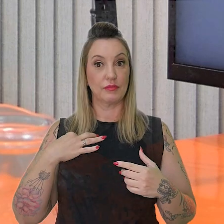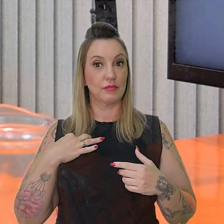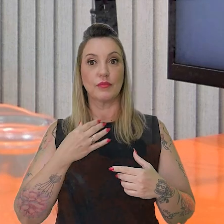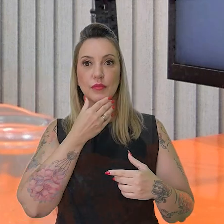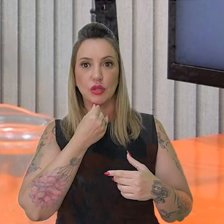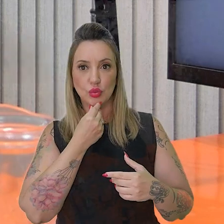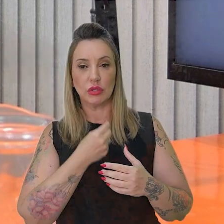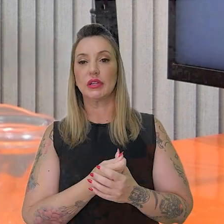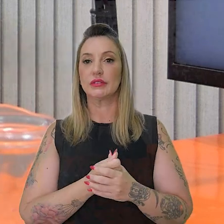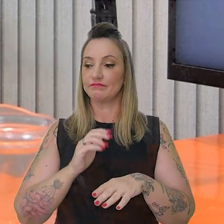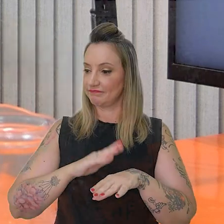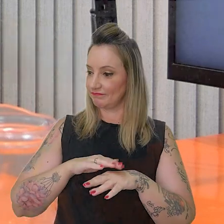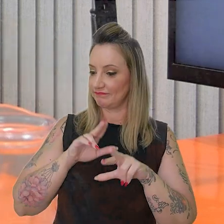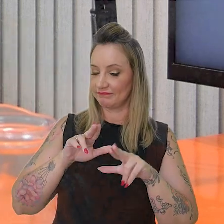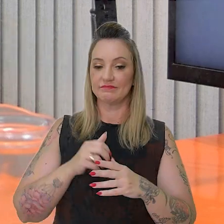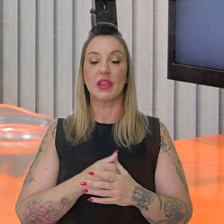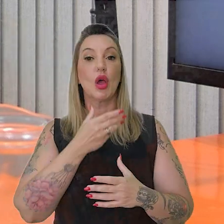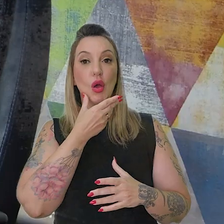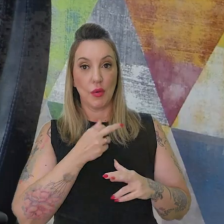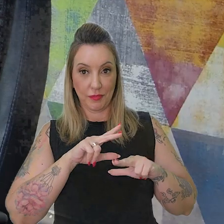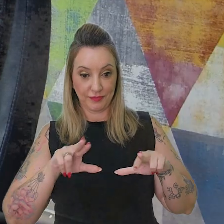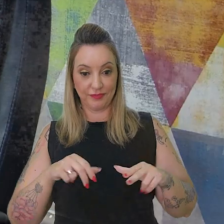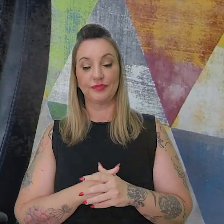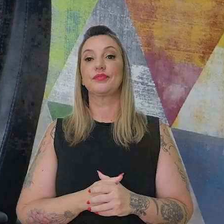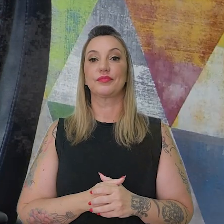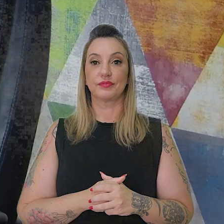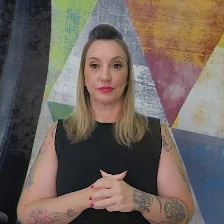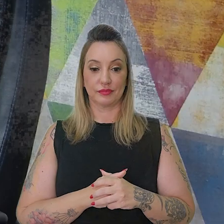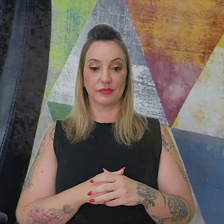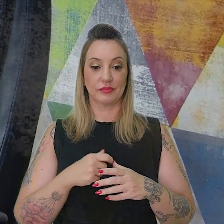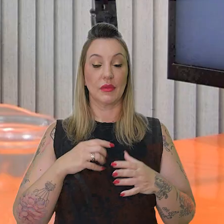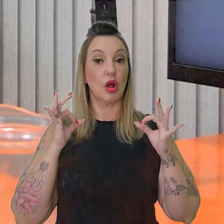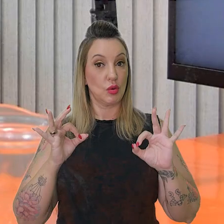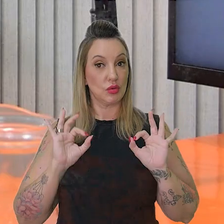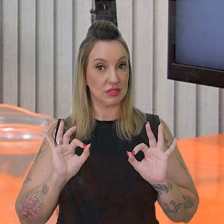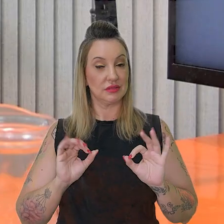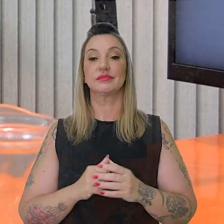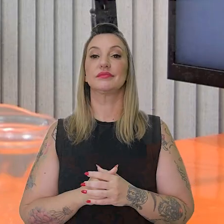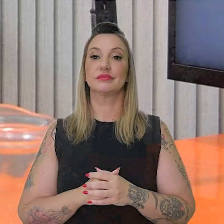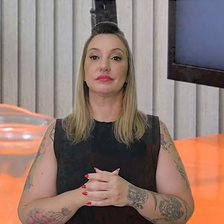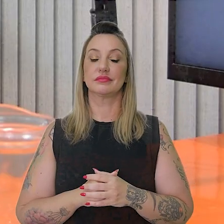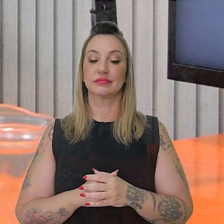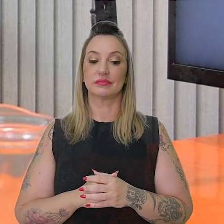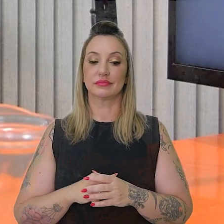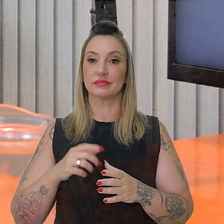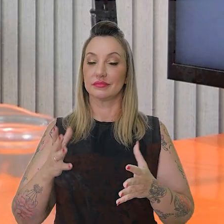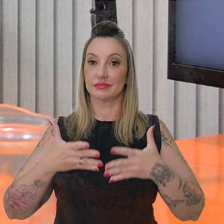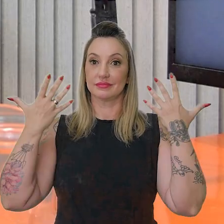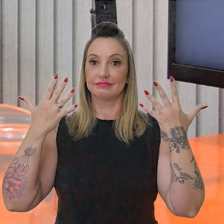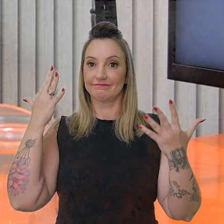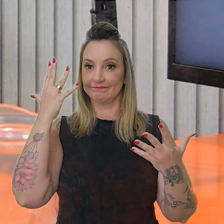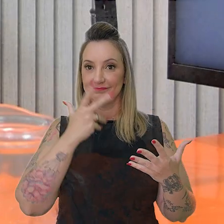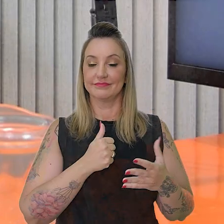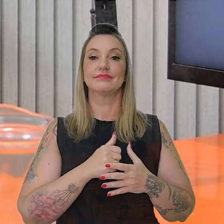masculino faço muito Olha então os homens estão mod estão querendo ter o look certo Sabe eles estão estejam